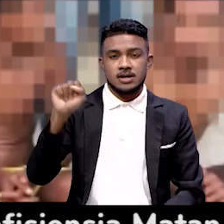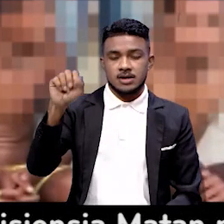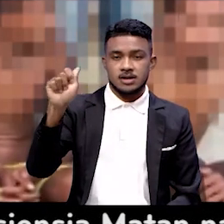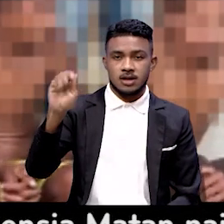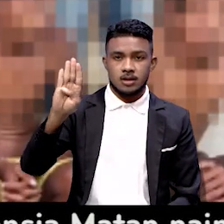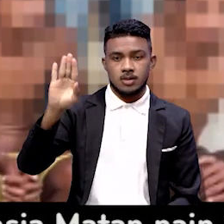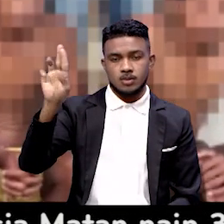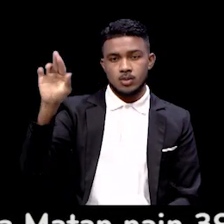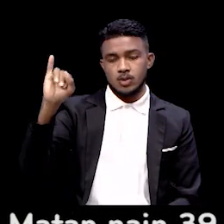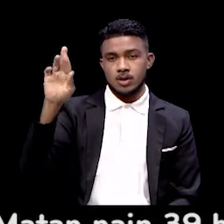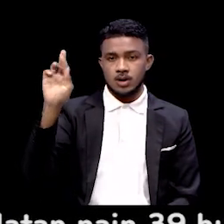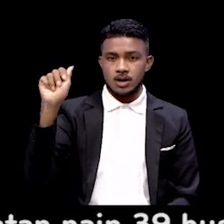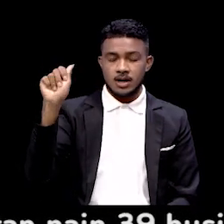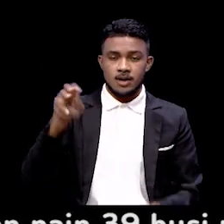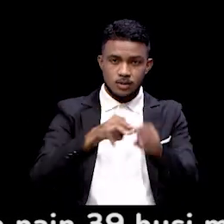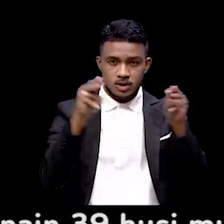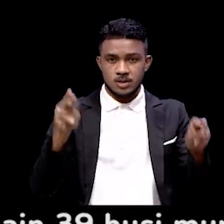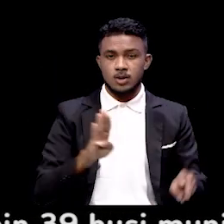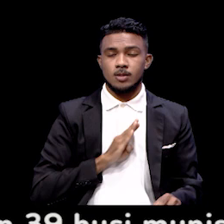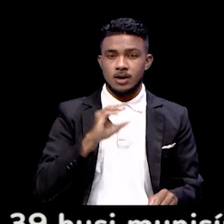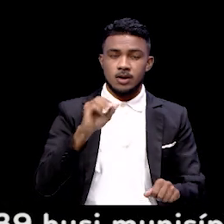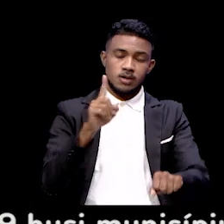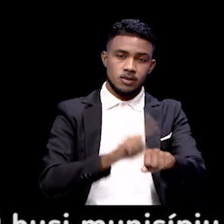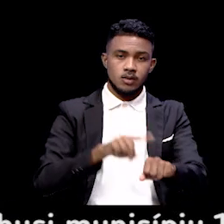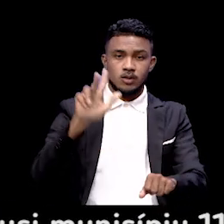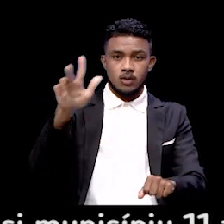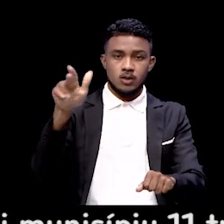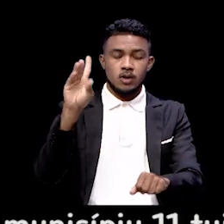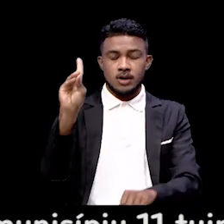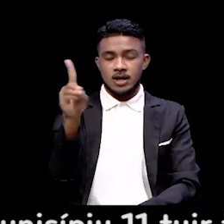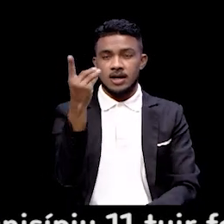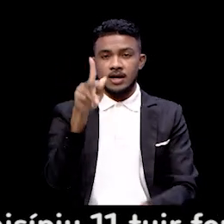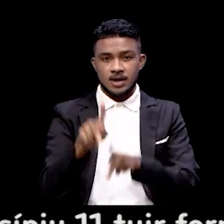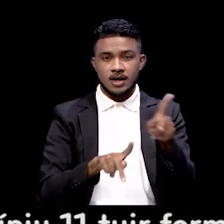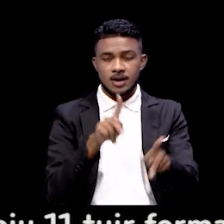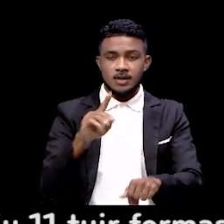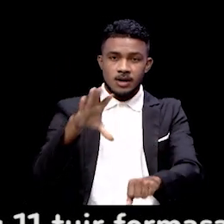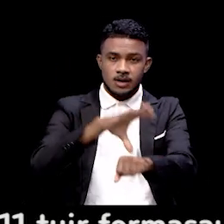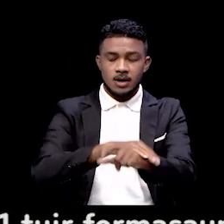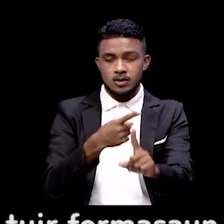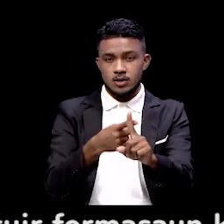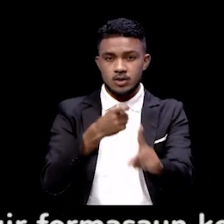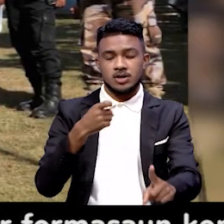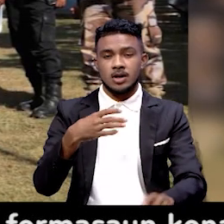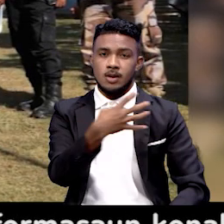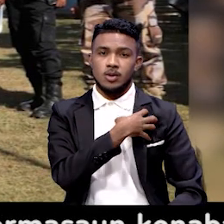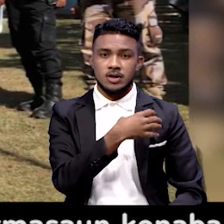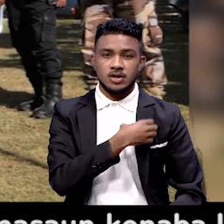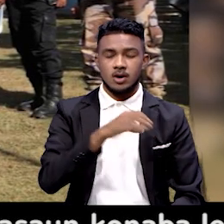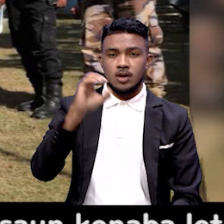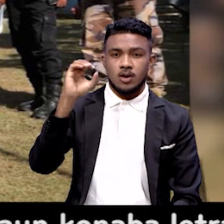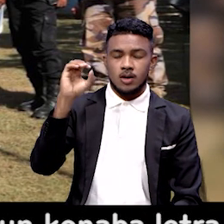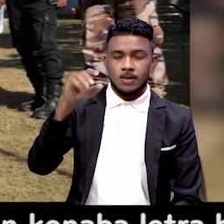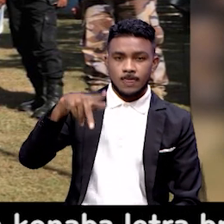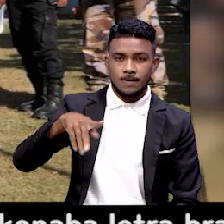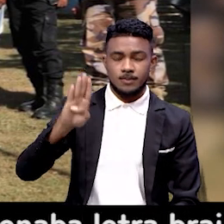Maliana, município Bobonaro, mais ou menos tucutolo madrugada. Cidadão Sira captura Rússia Unidade Especial Polícia, Seção Comando